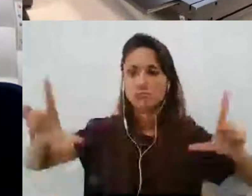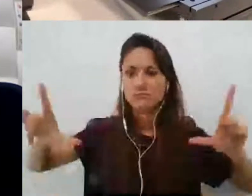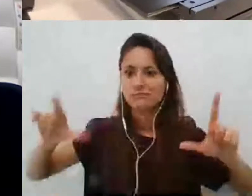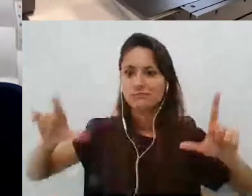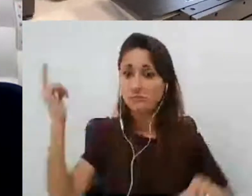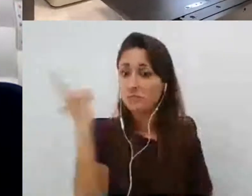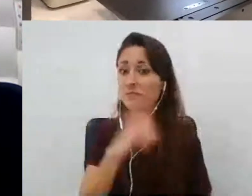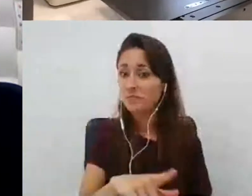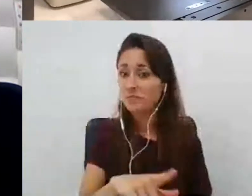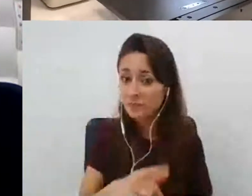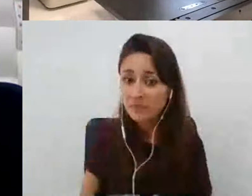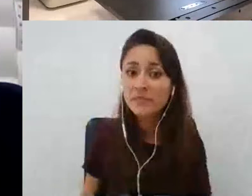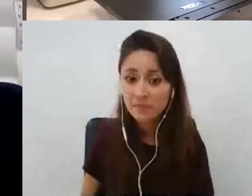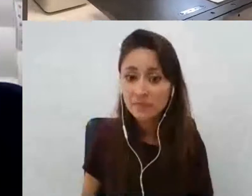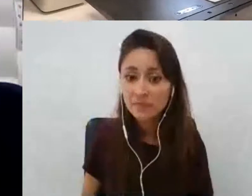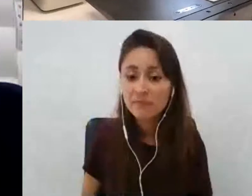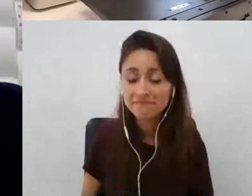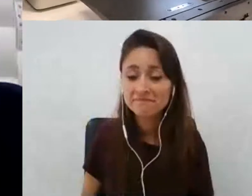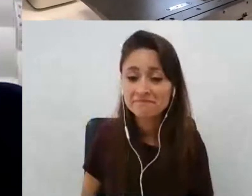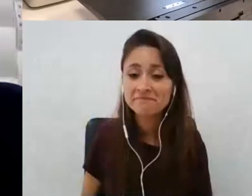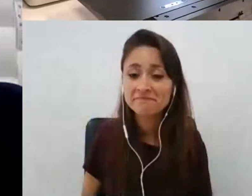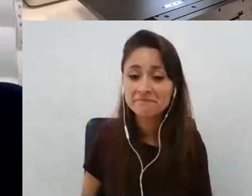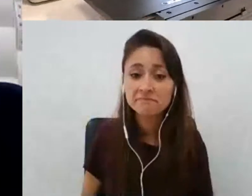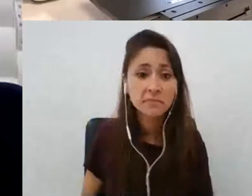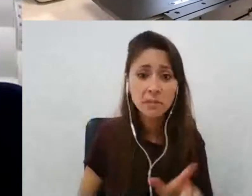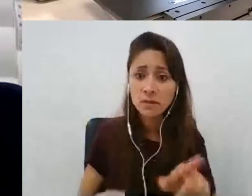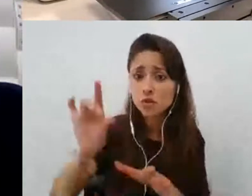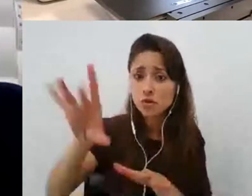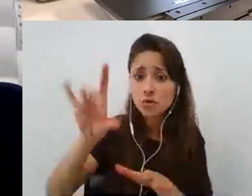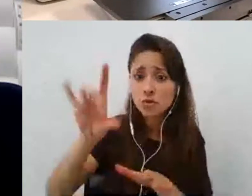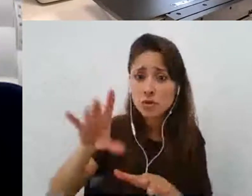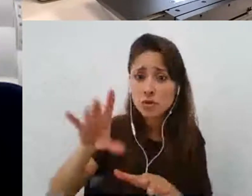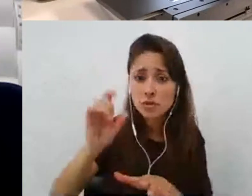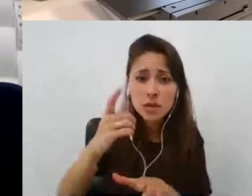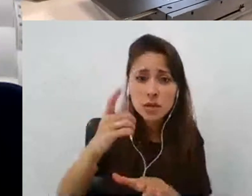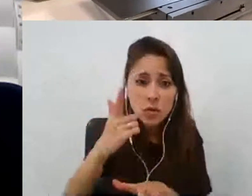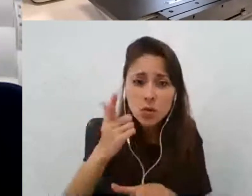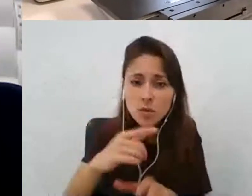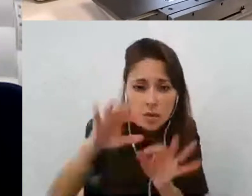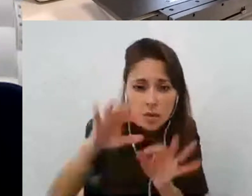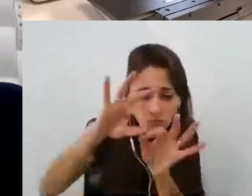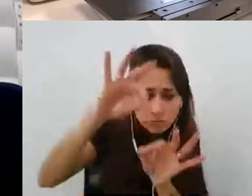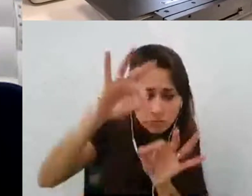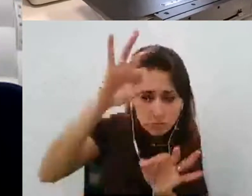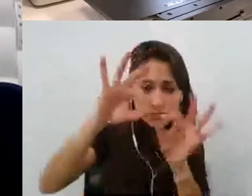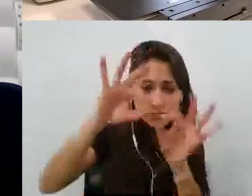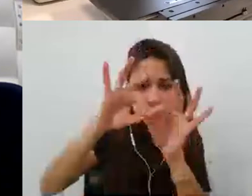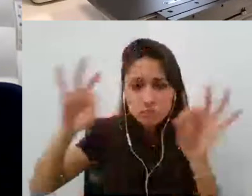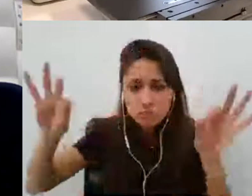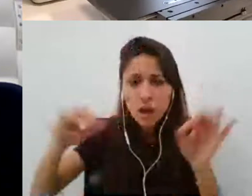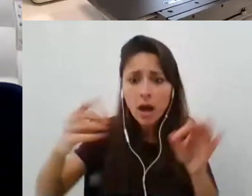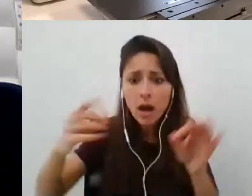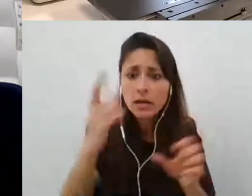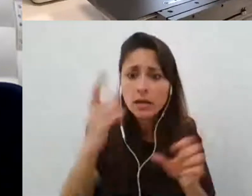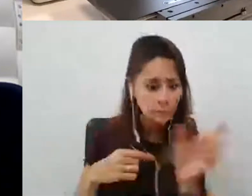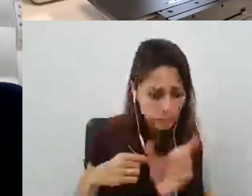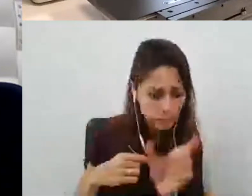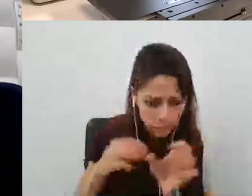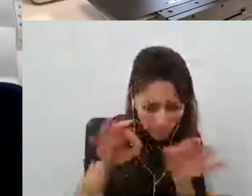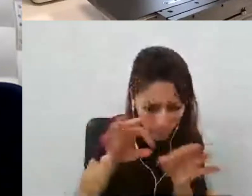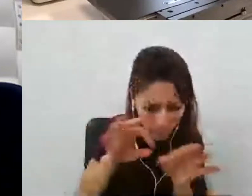para que a gente consiga fazer isso automático. Então, a gente consegue medir isso em série. Antes, a gente media uma peça